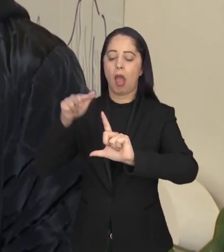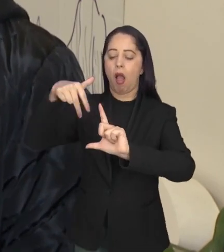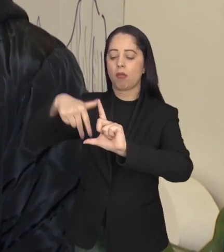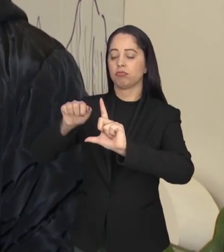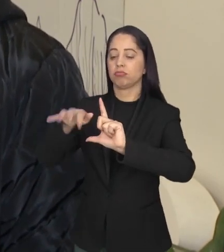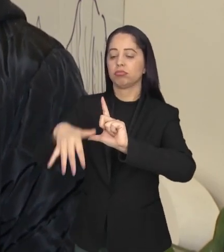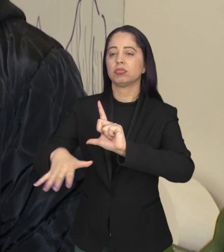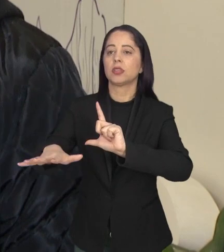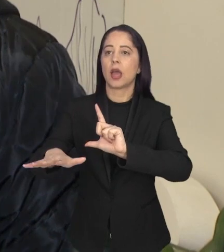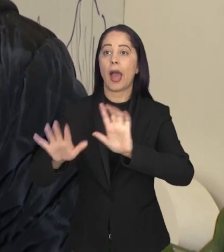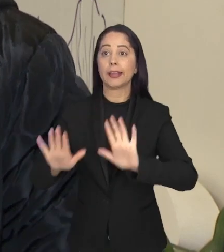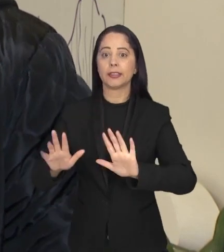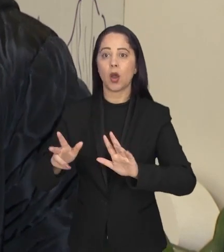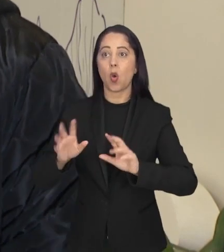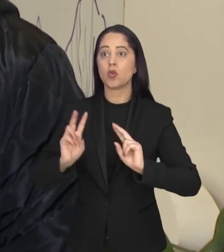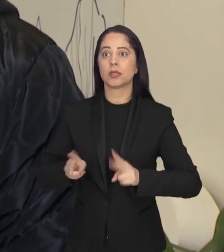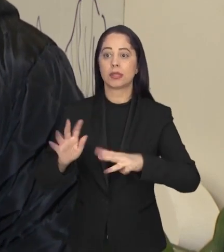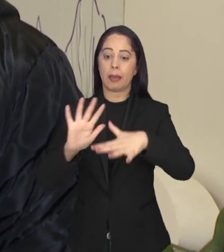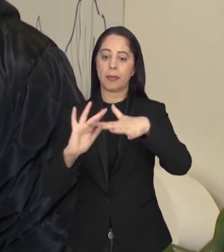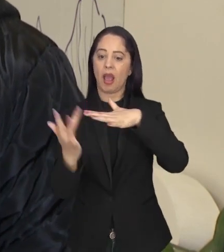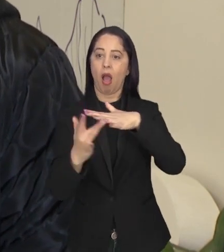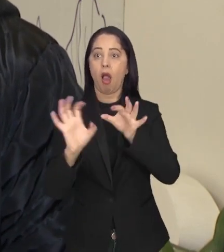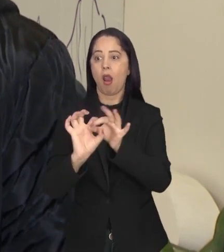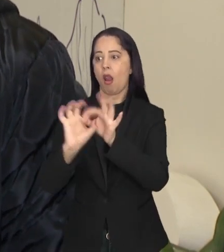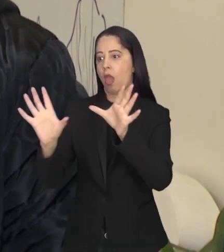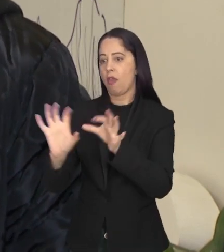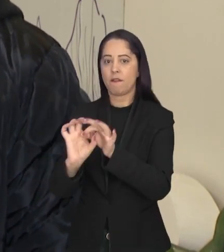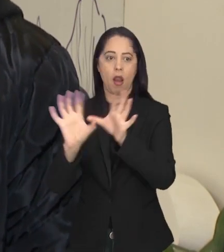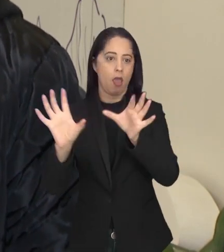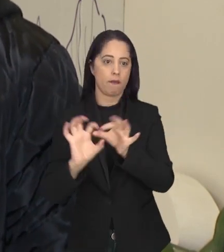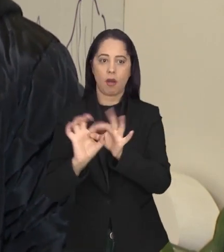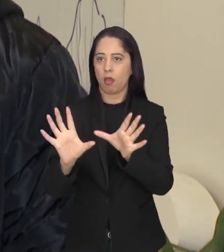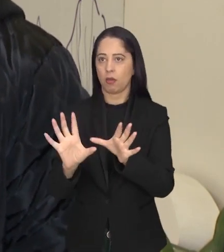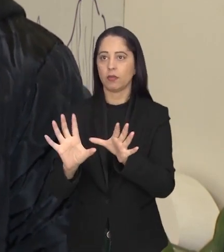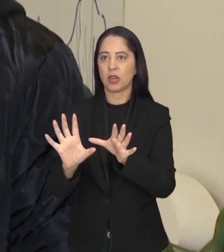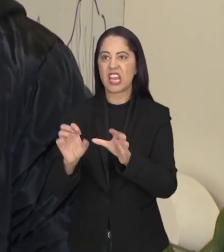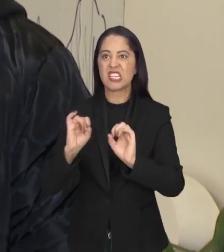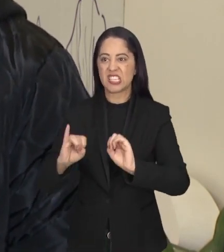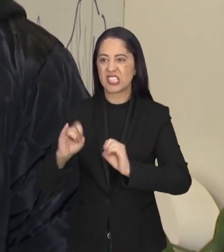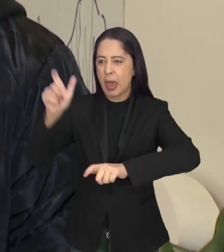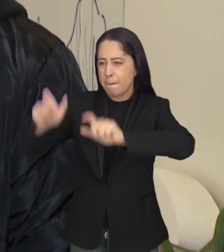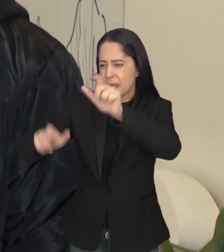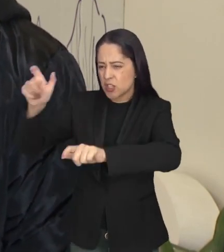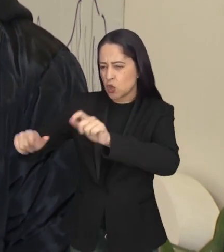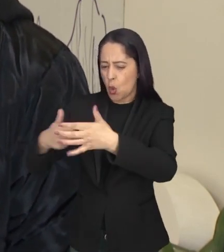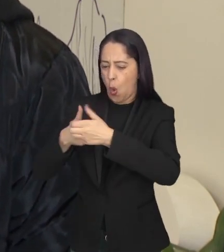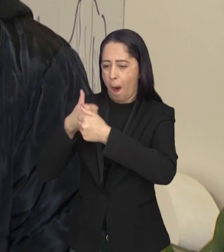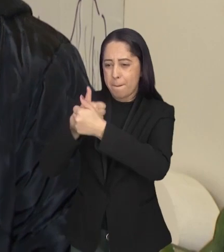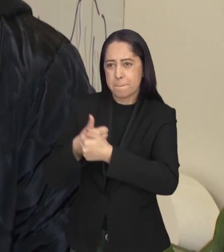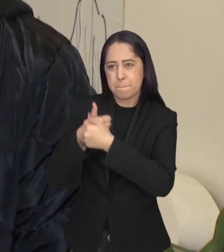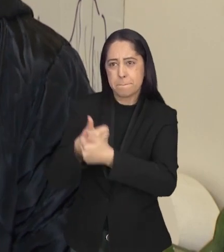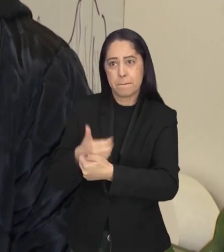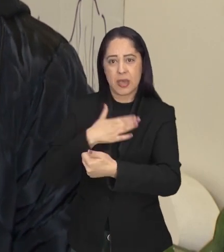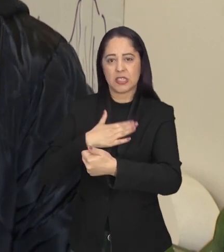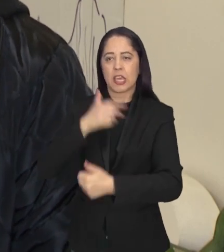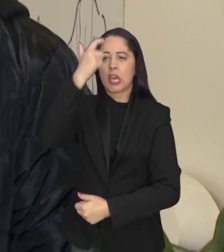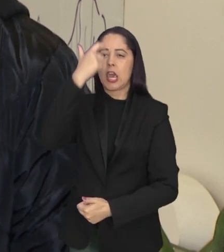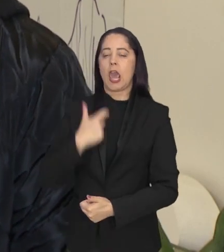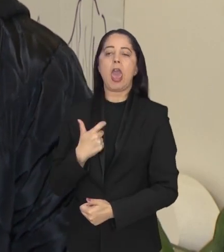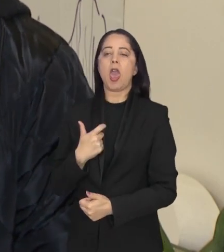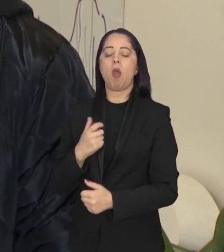Então isso faz com que a gente abra a nossa rede social para qualquer pessoa. Porque quanto mais seguidores eu tiver,